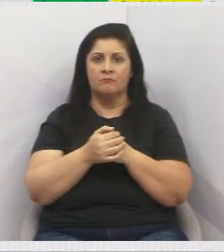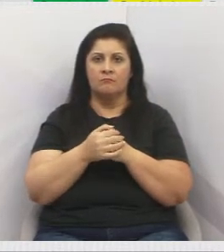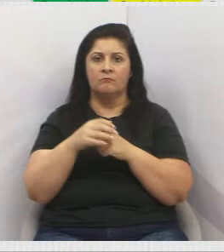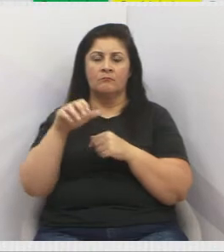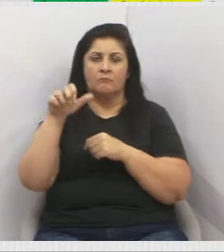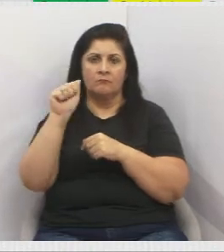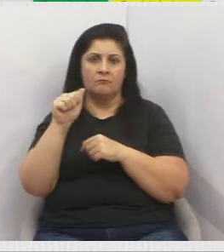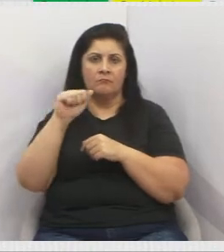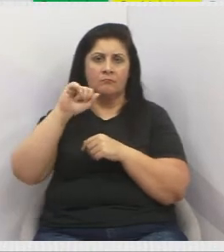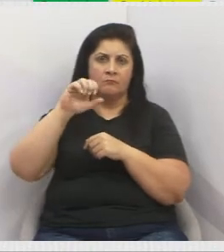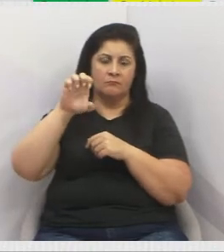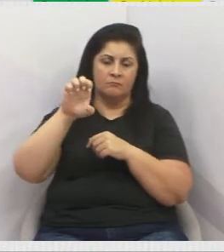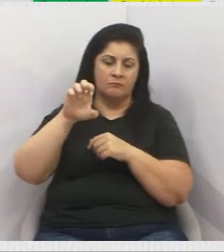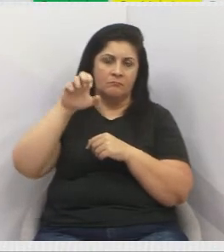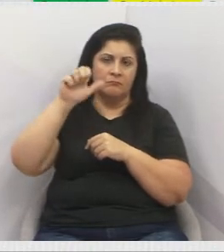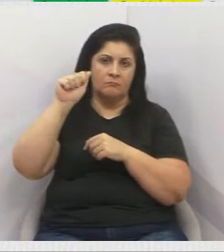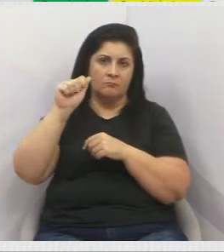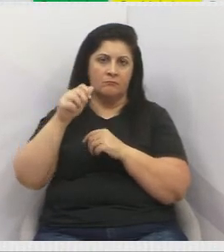Engenheiros e Arquitetos.